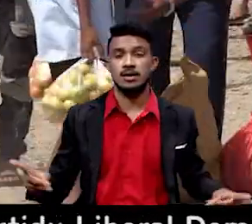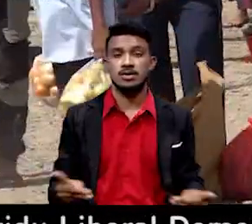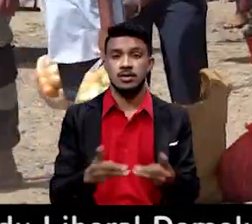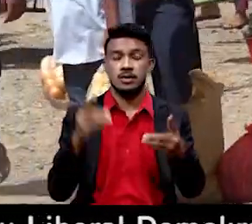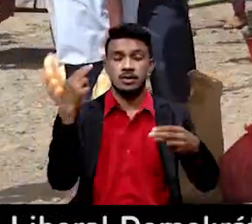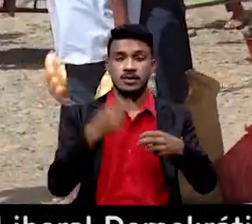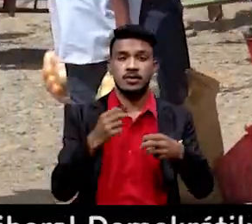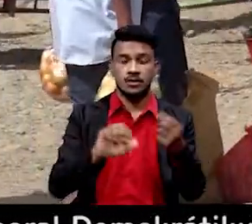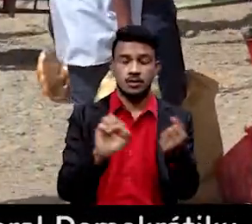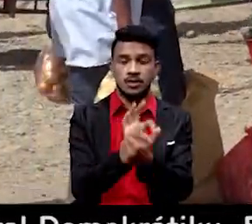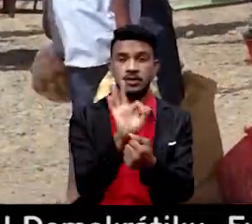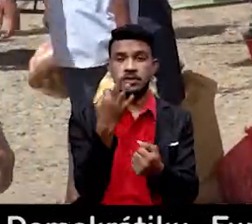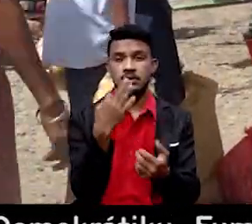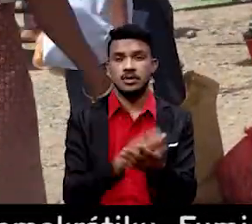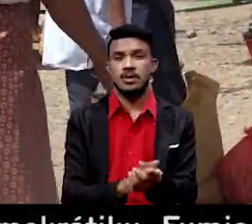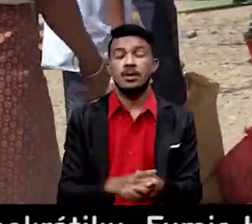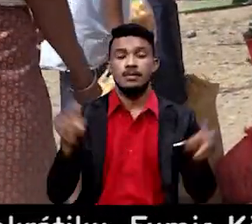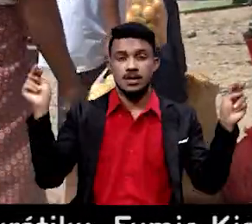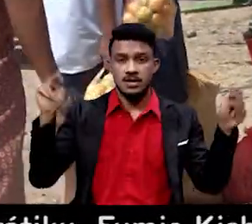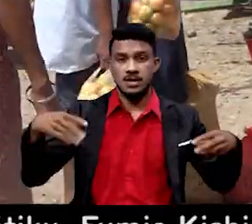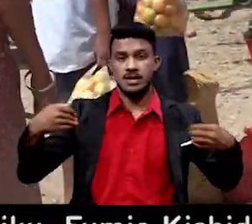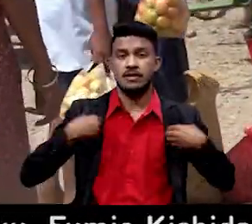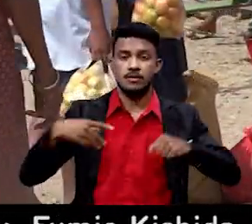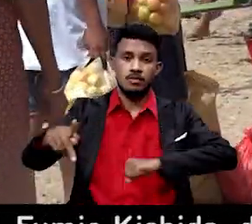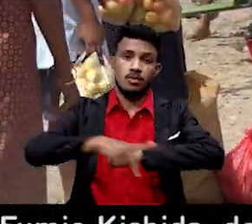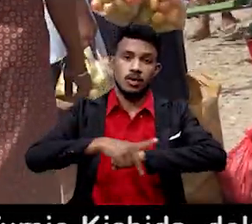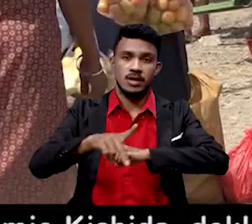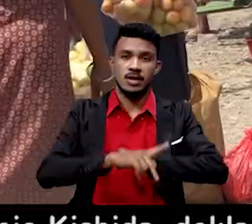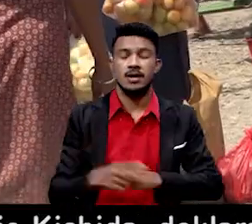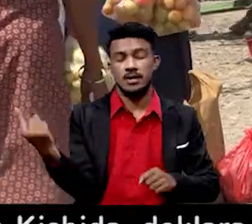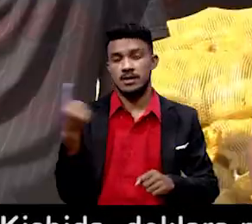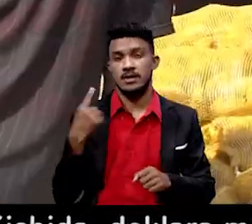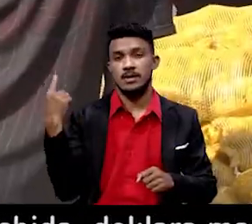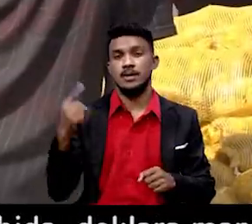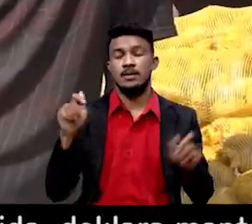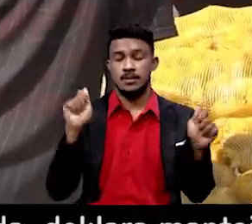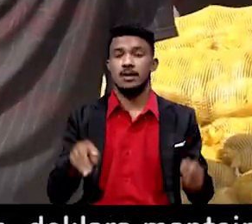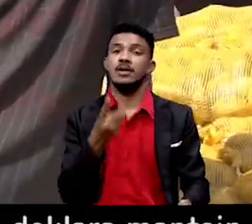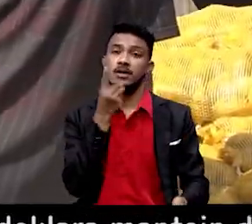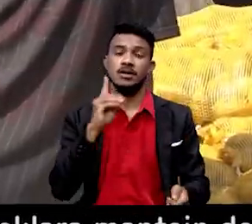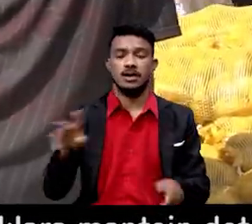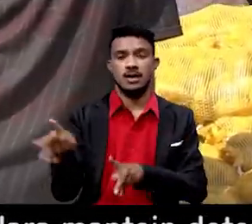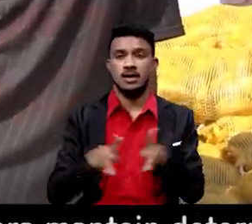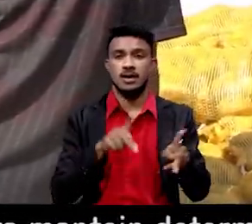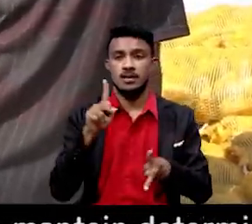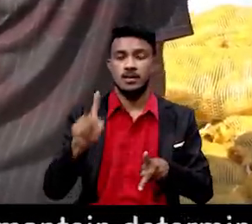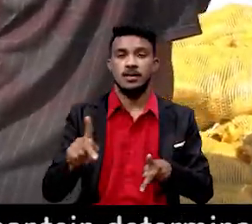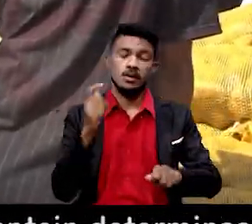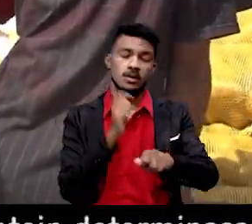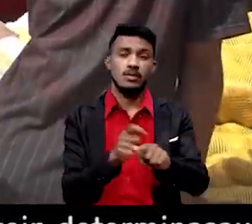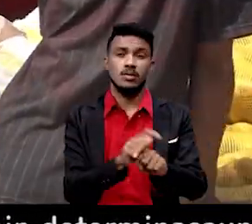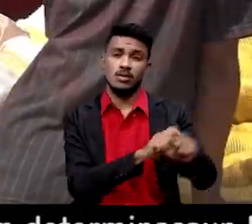consequência COVID-19 nian, precisa e atam política apropriado, pode orienta medida sira ba tempo médio no longo